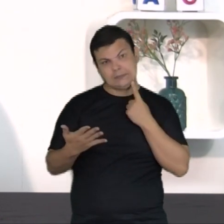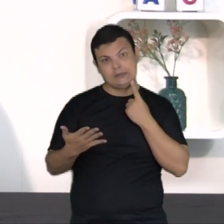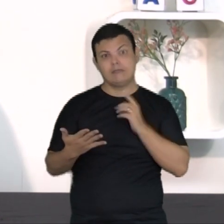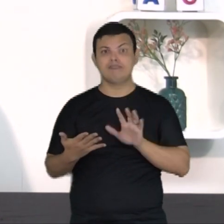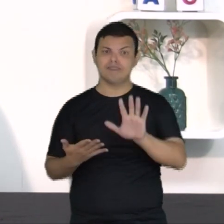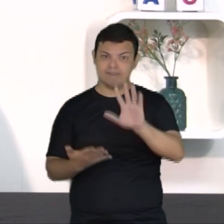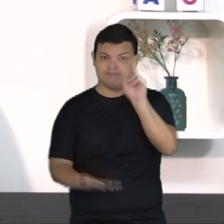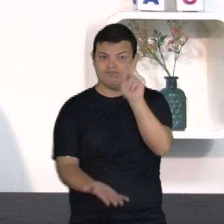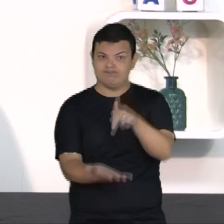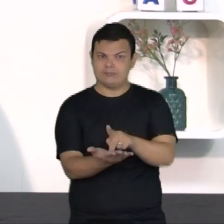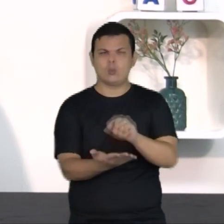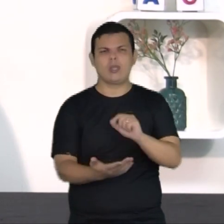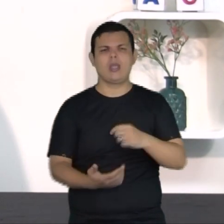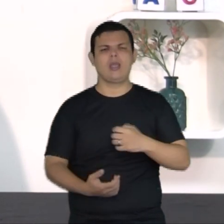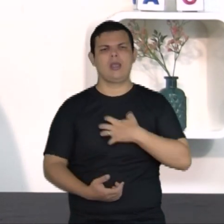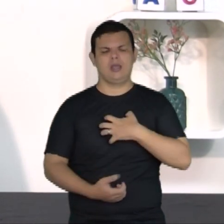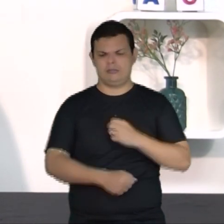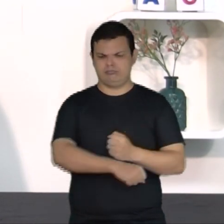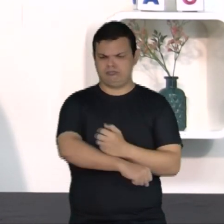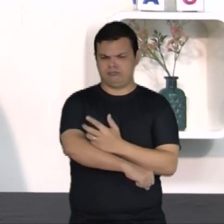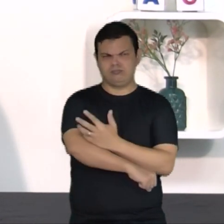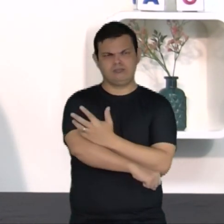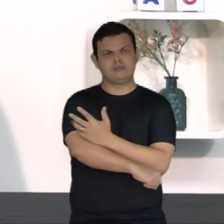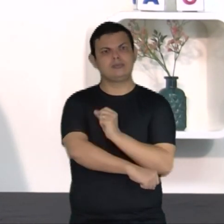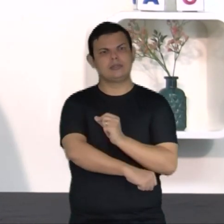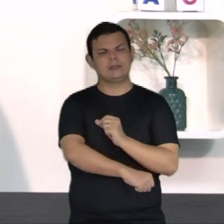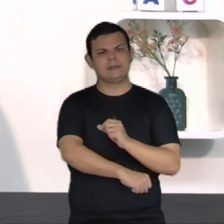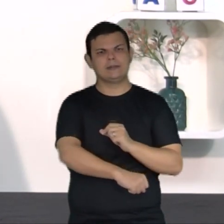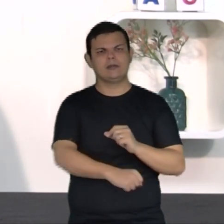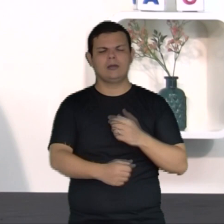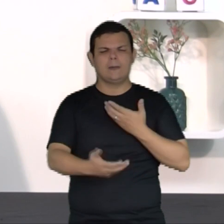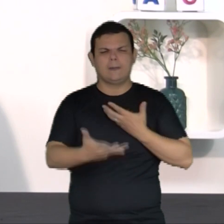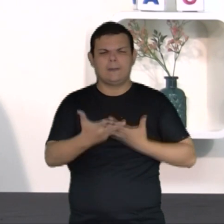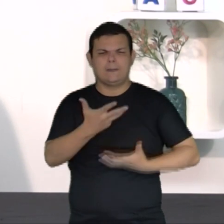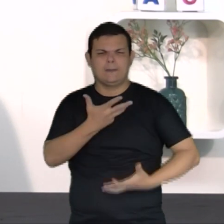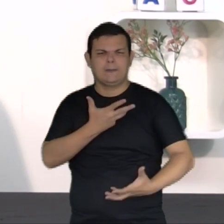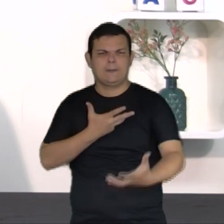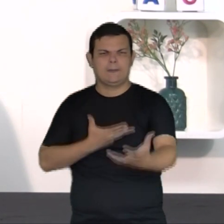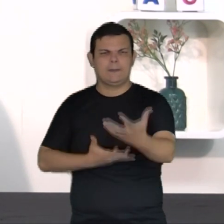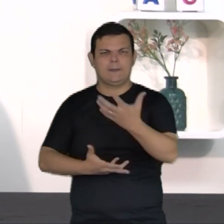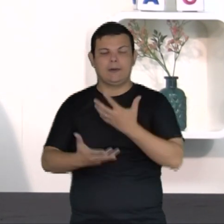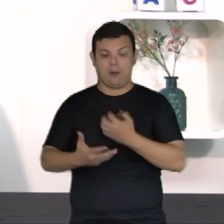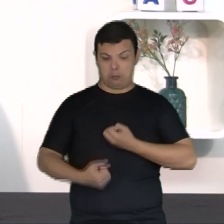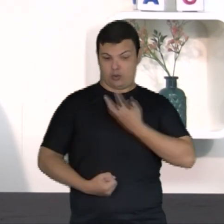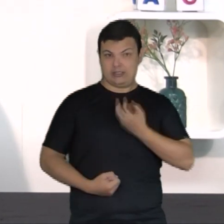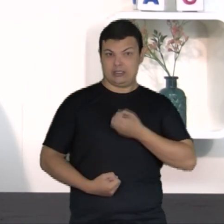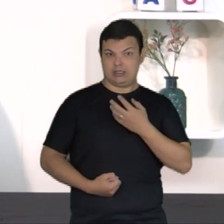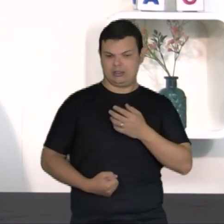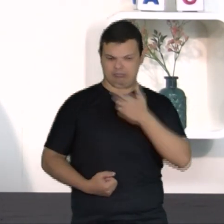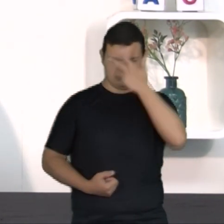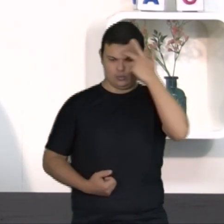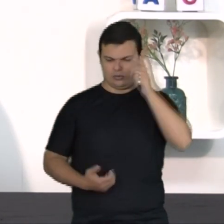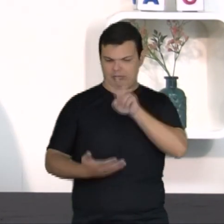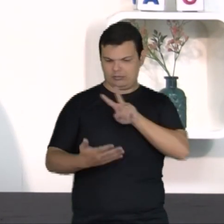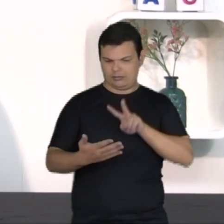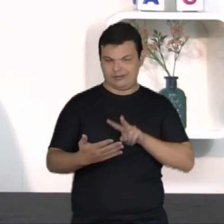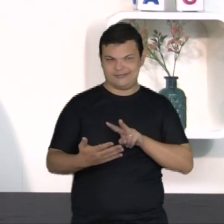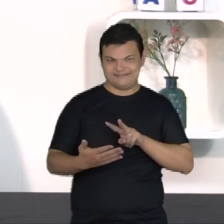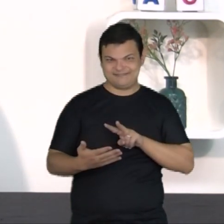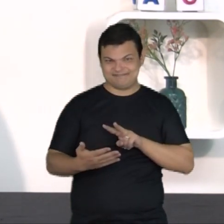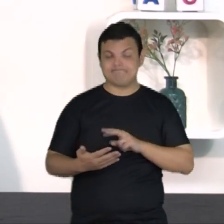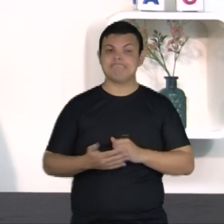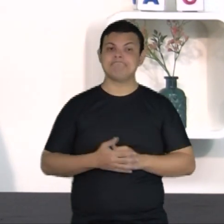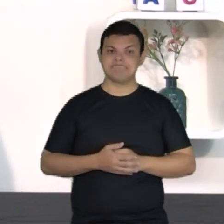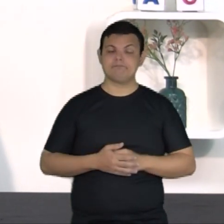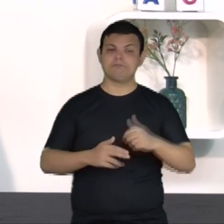na verdade essa emoção é a emoção que causa o maior envolvimento entre a poesia e o leitor, beleza? Por isso